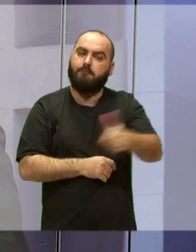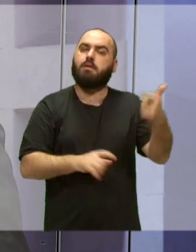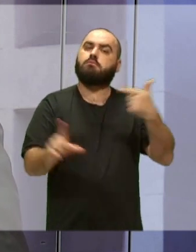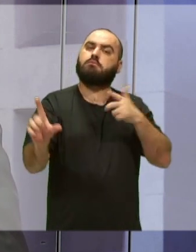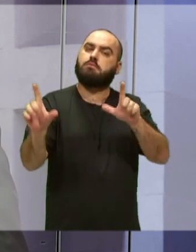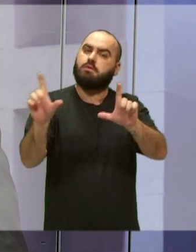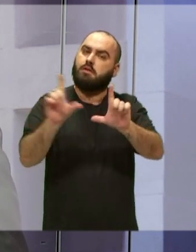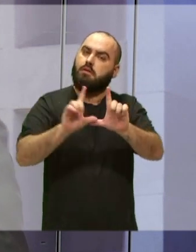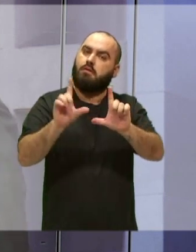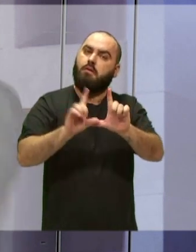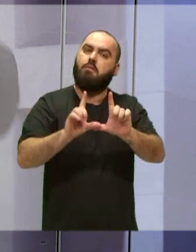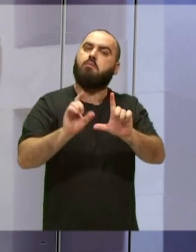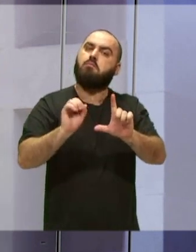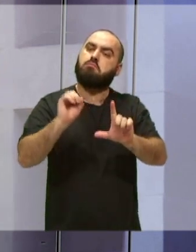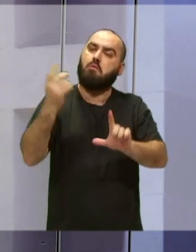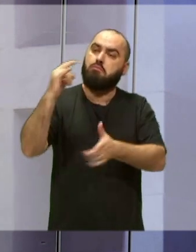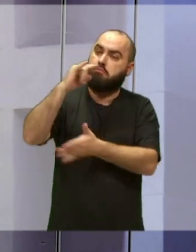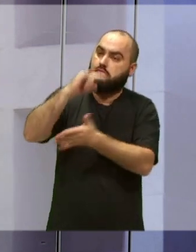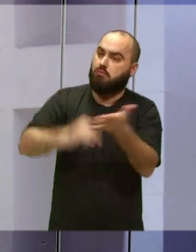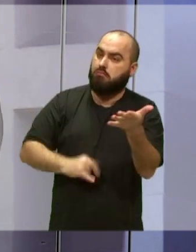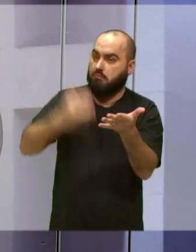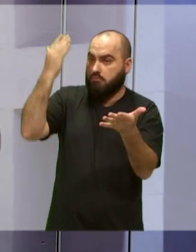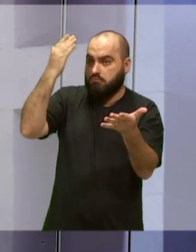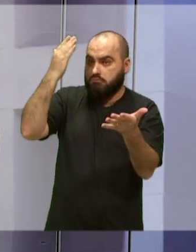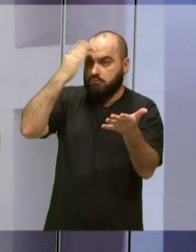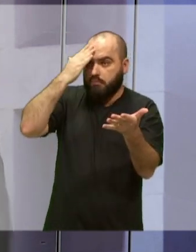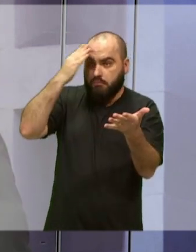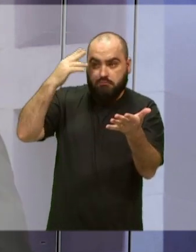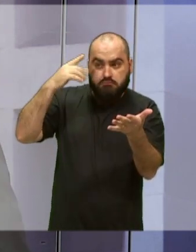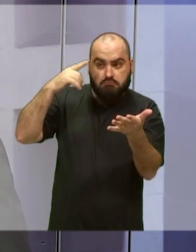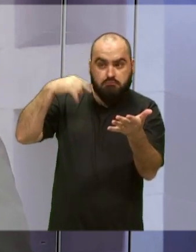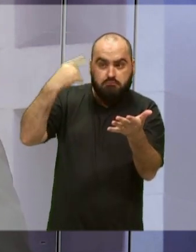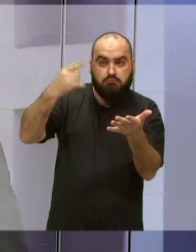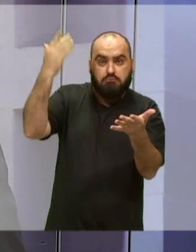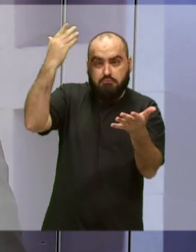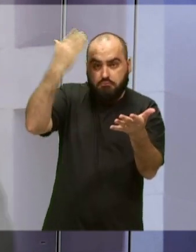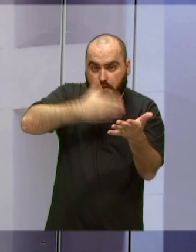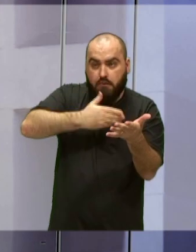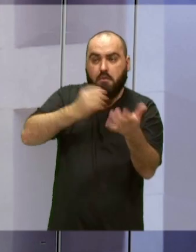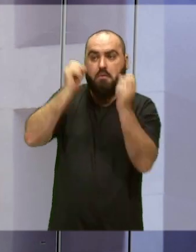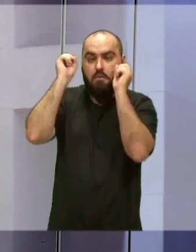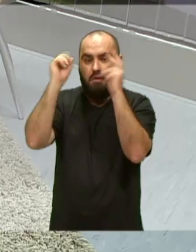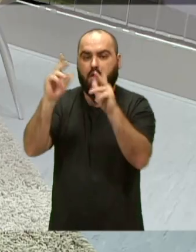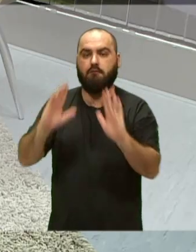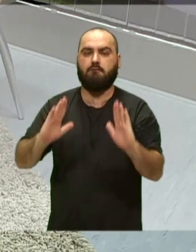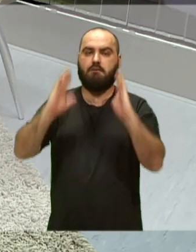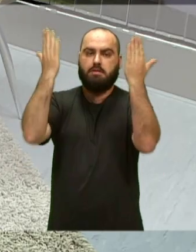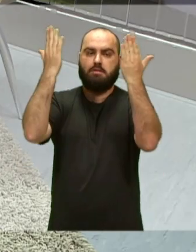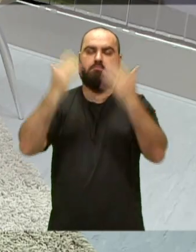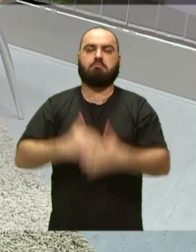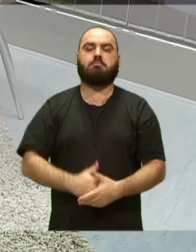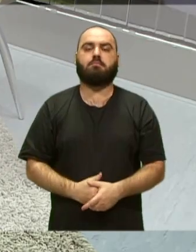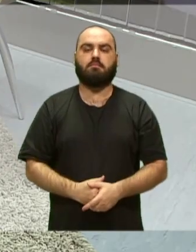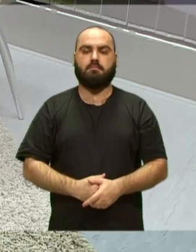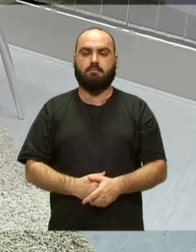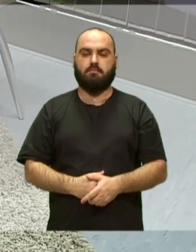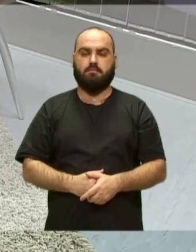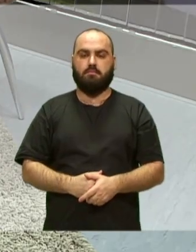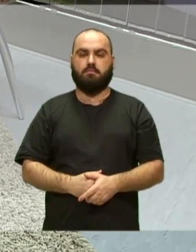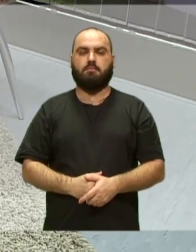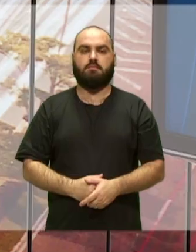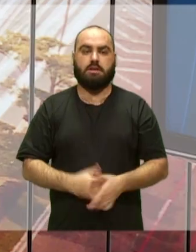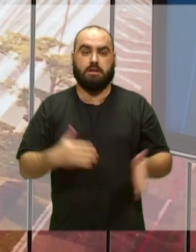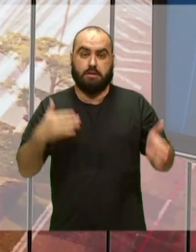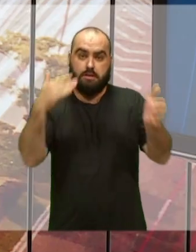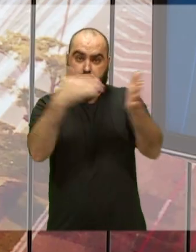ou traz os documentos pra gente poder sim dar o OK para uma festa tão maravilhosa que é marejada vereadora definição do limite será